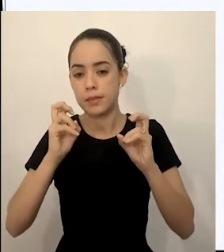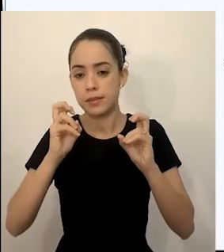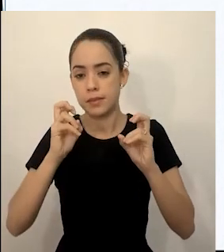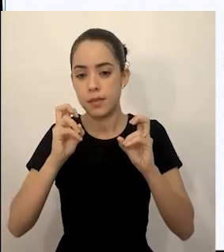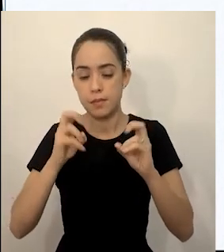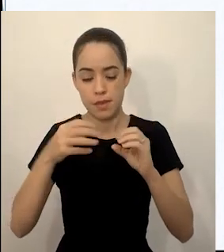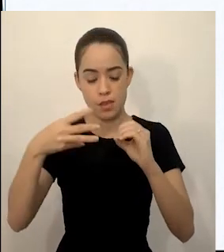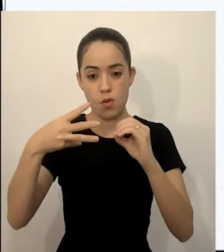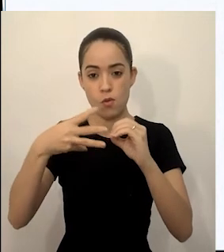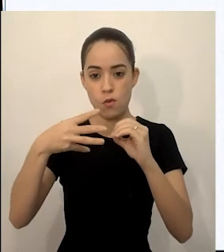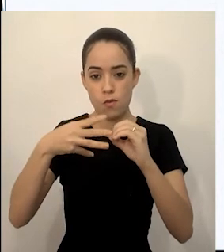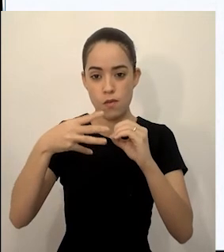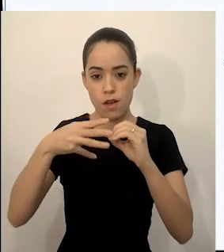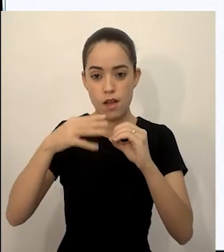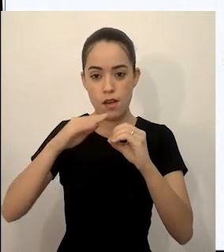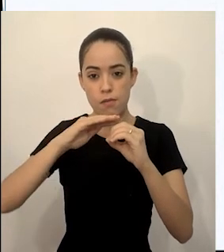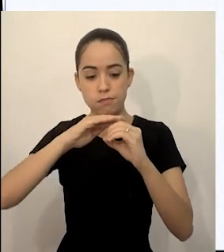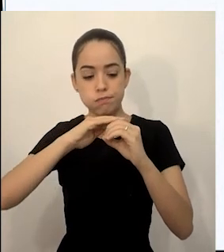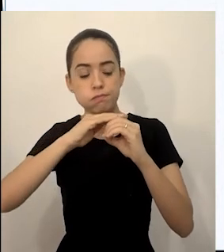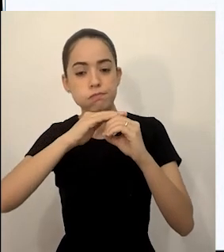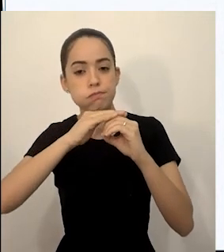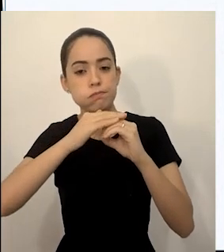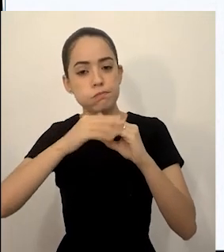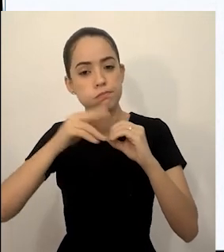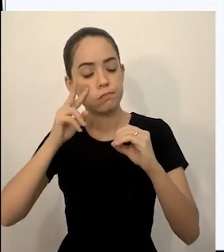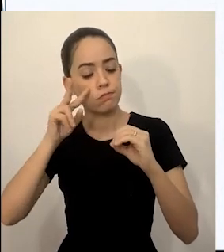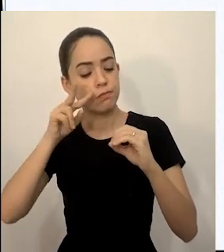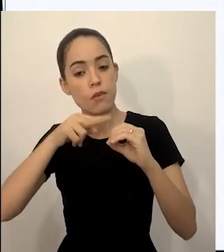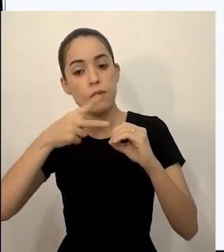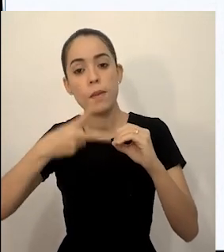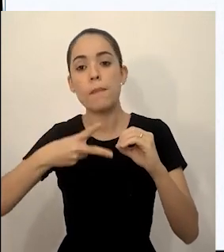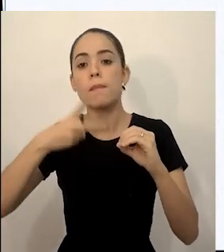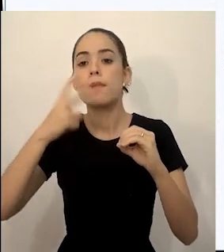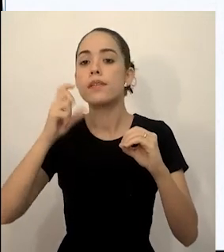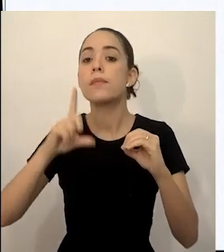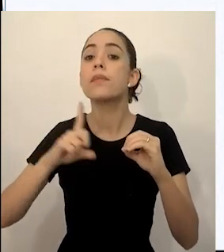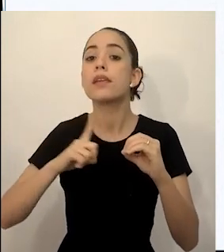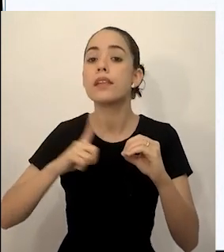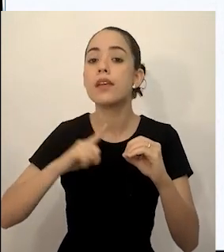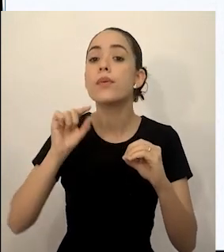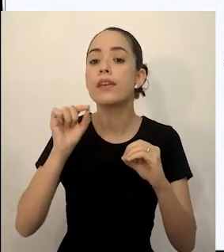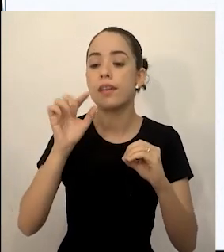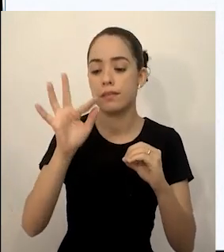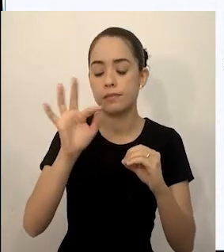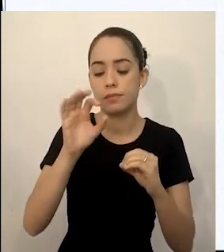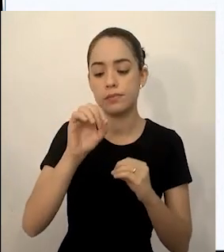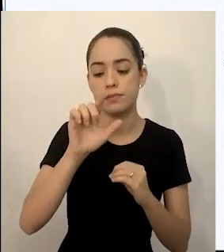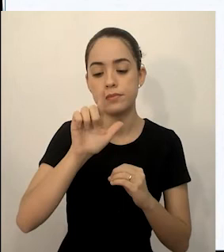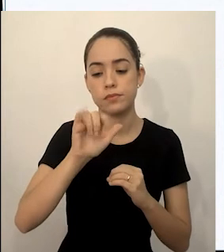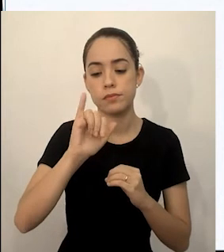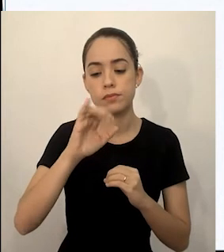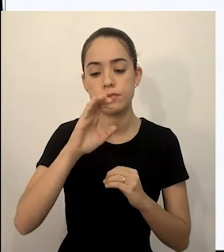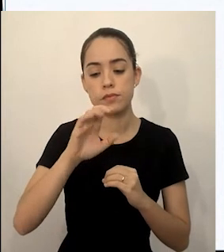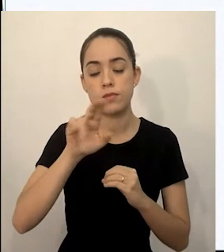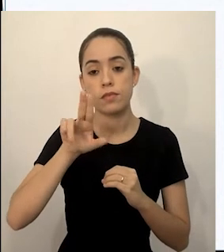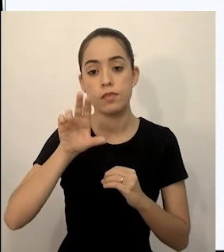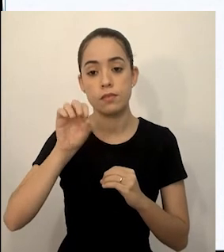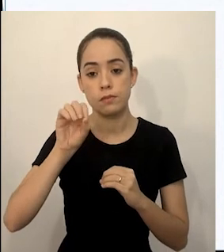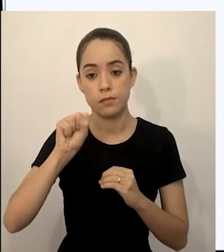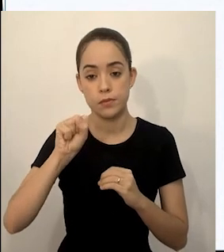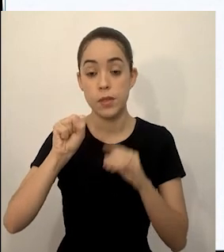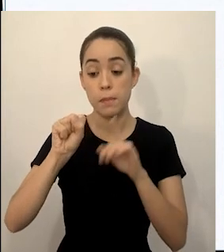observaremos no parênquima do ovário a presença de folículos em estágios